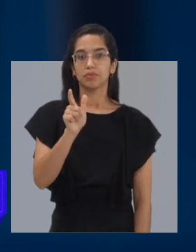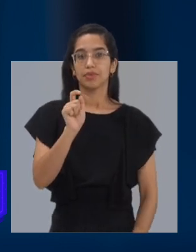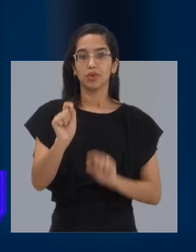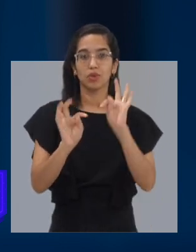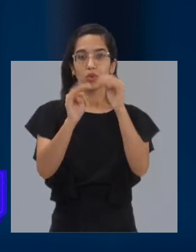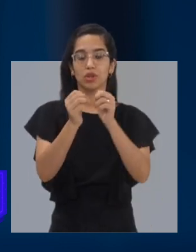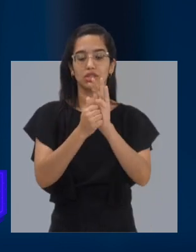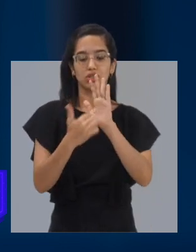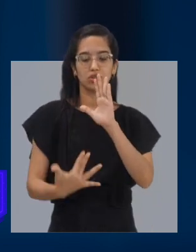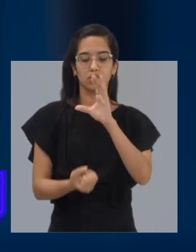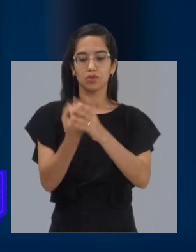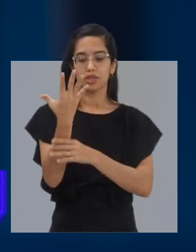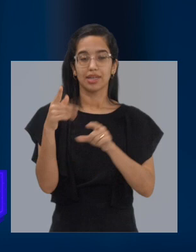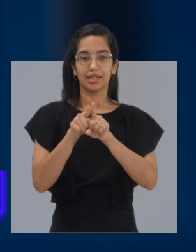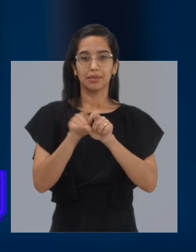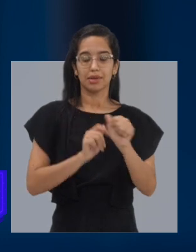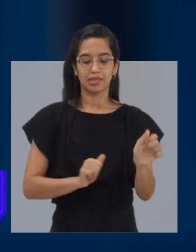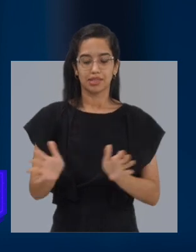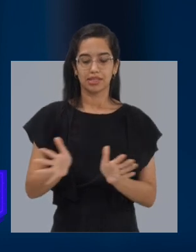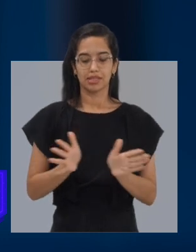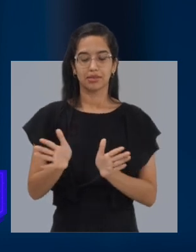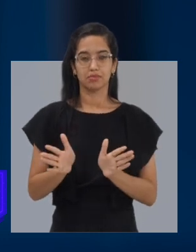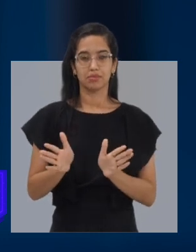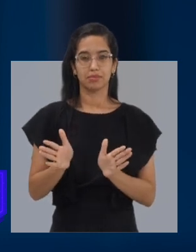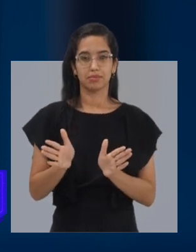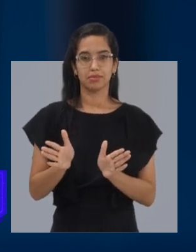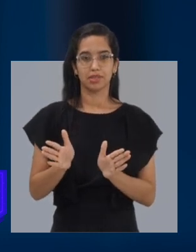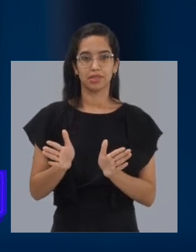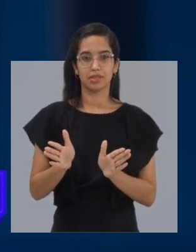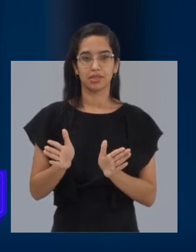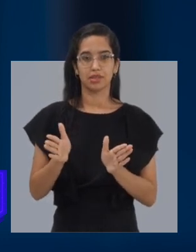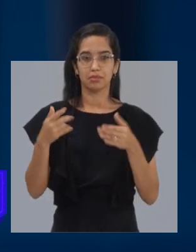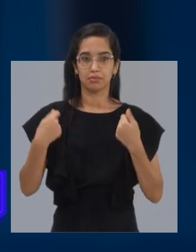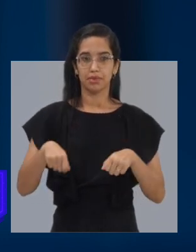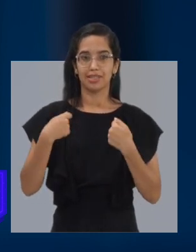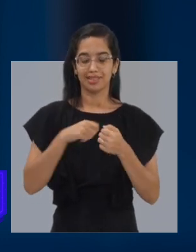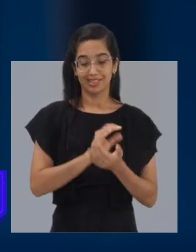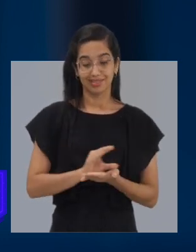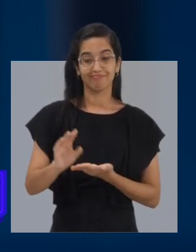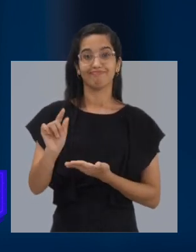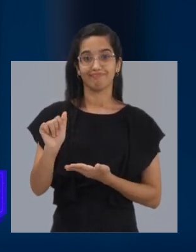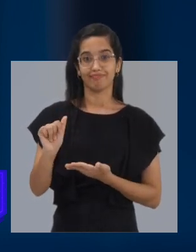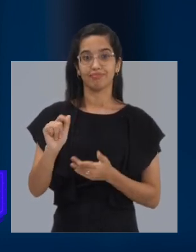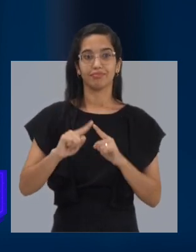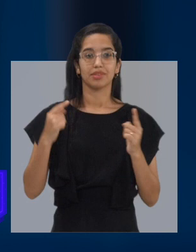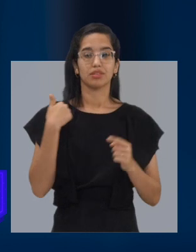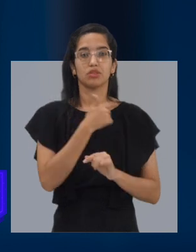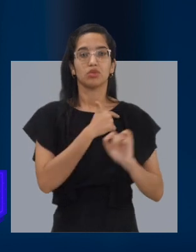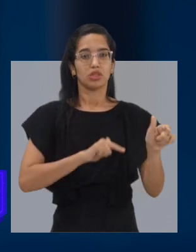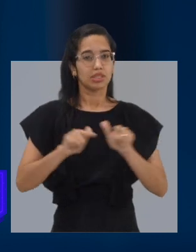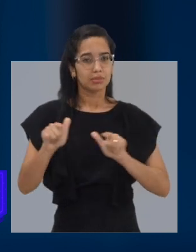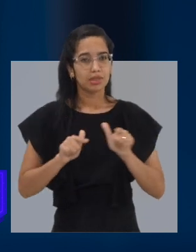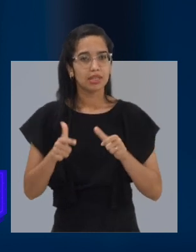programação. E a acessibilidade é uma coisa que requer um certo investimento. Mas nós estamos trabalhando,